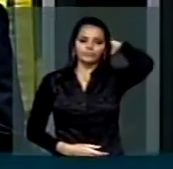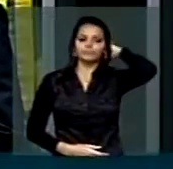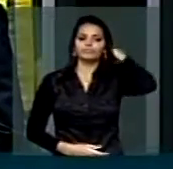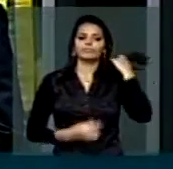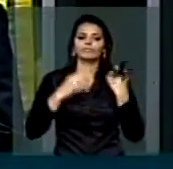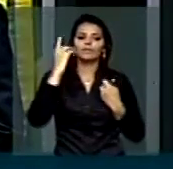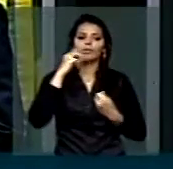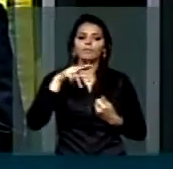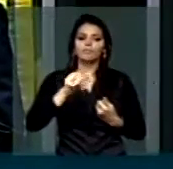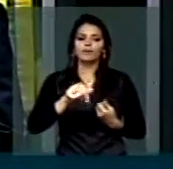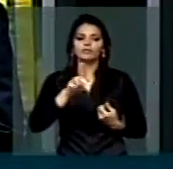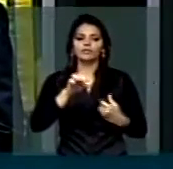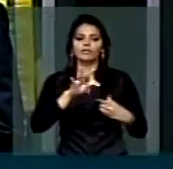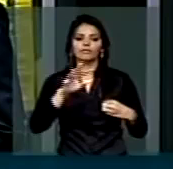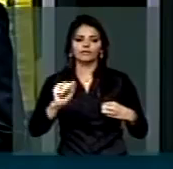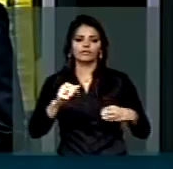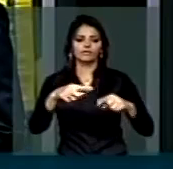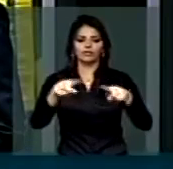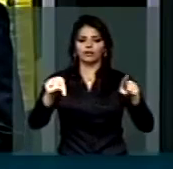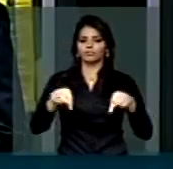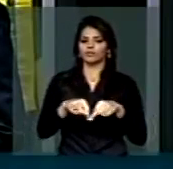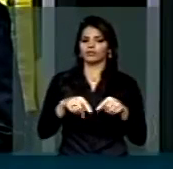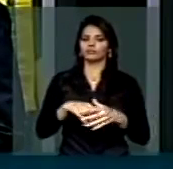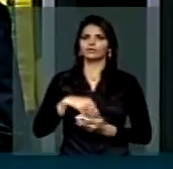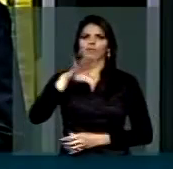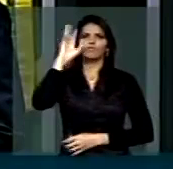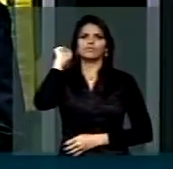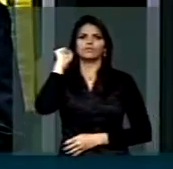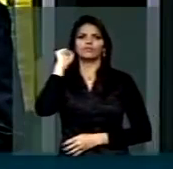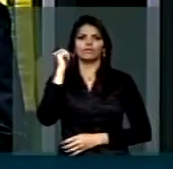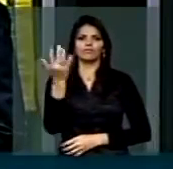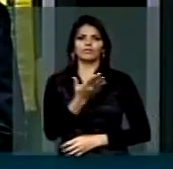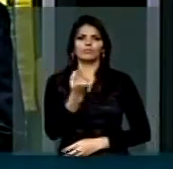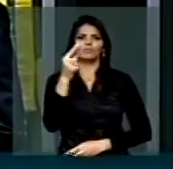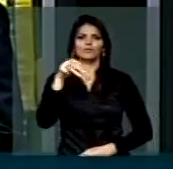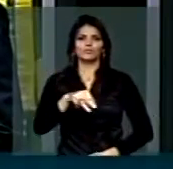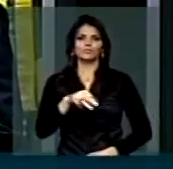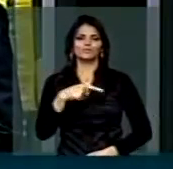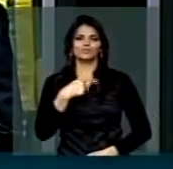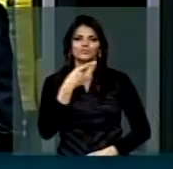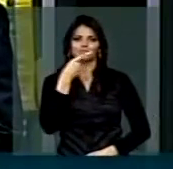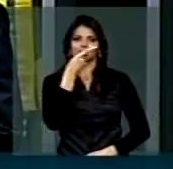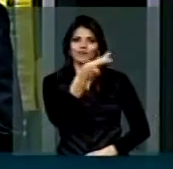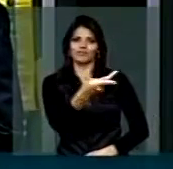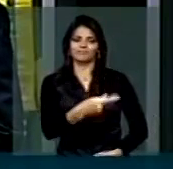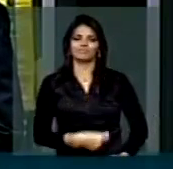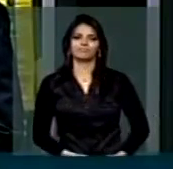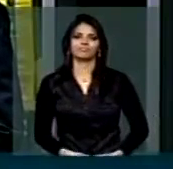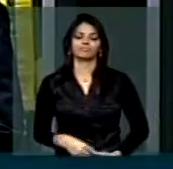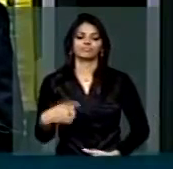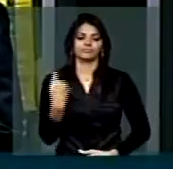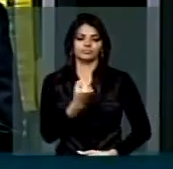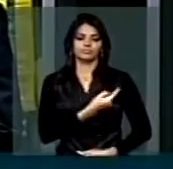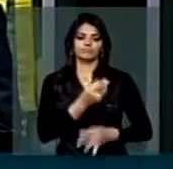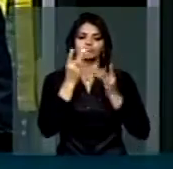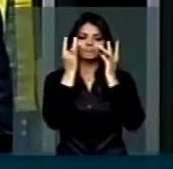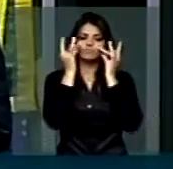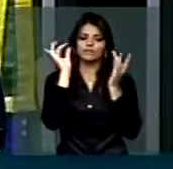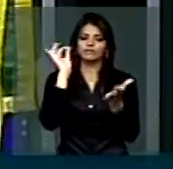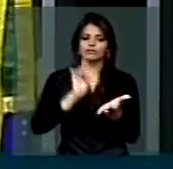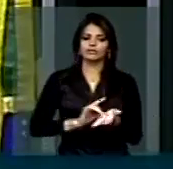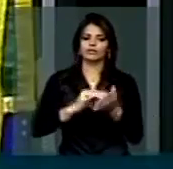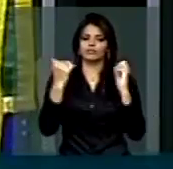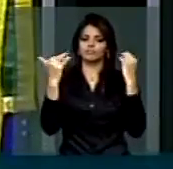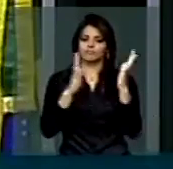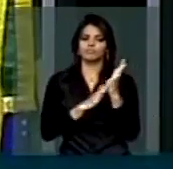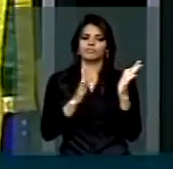Mandetta, eu estava no meu gabinete, mas fiz questão de descer para parteá-lo e dizer que nós, pessoalmente, aplaudimos o programa